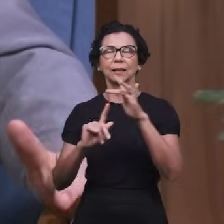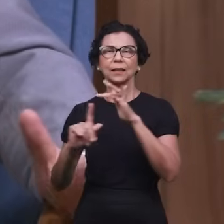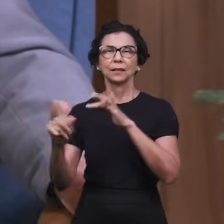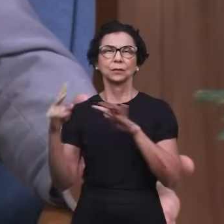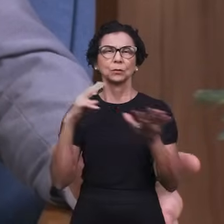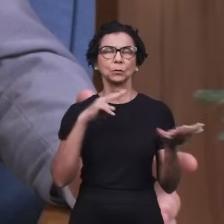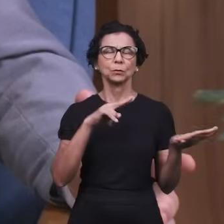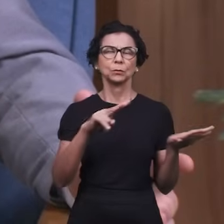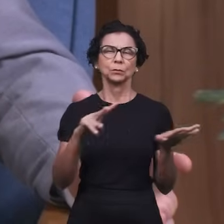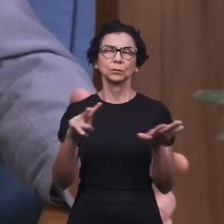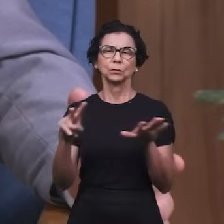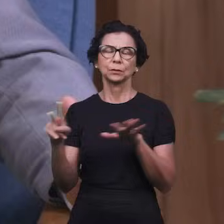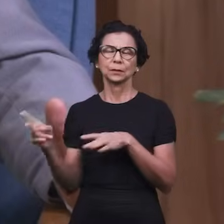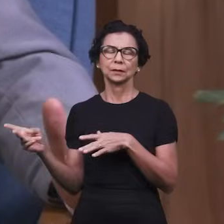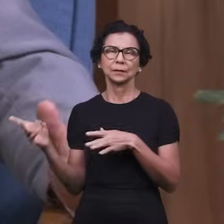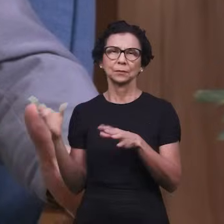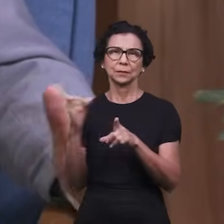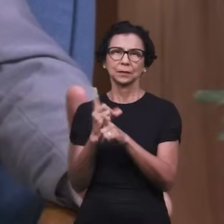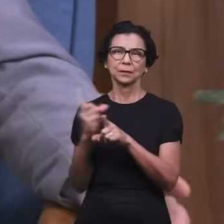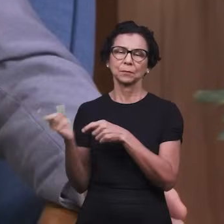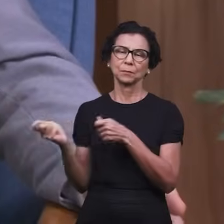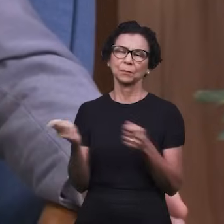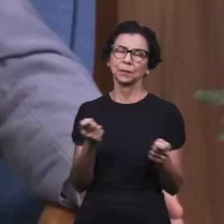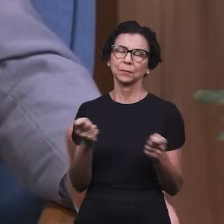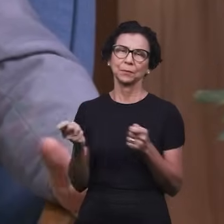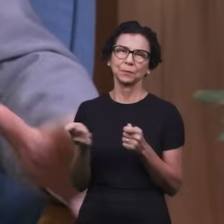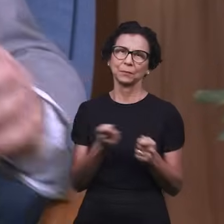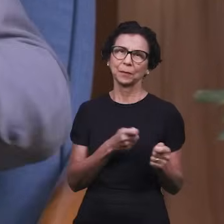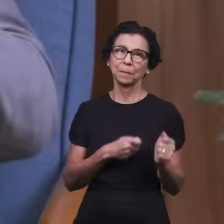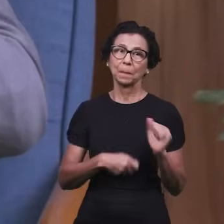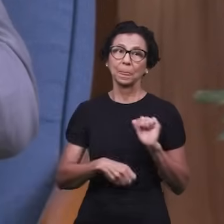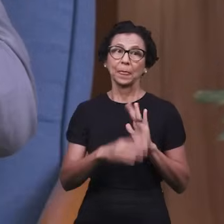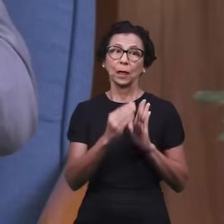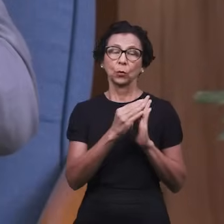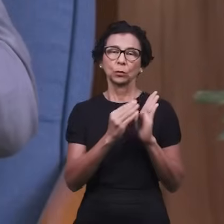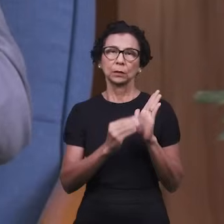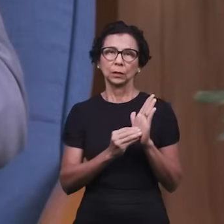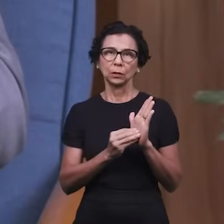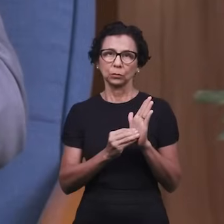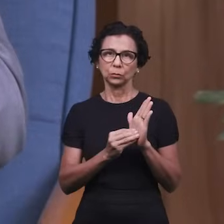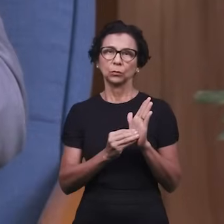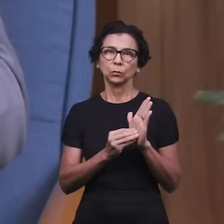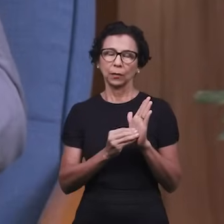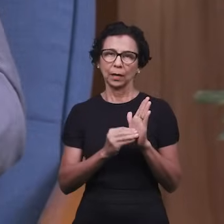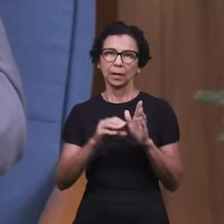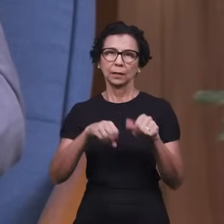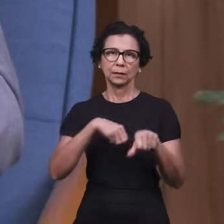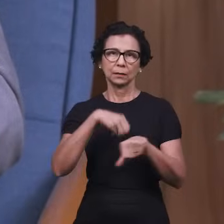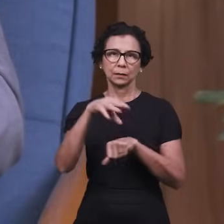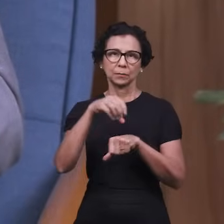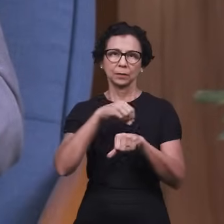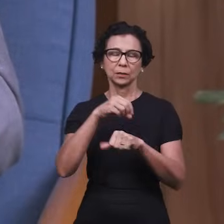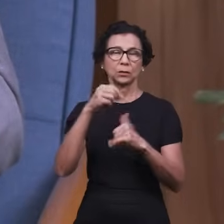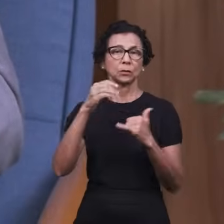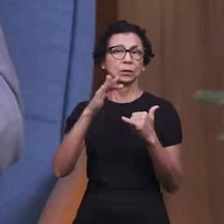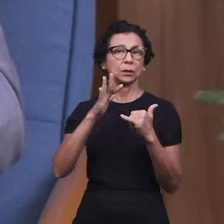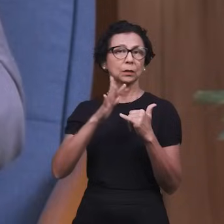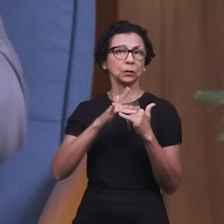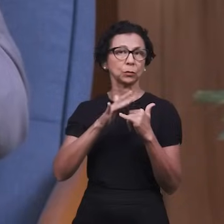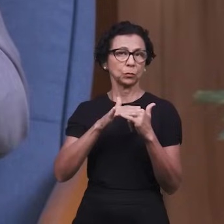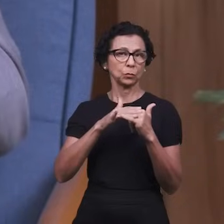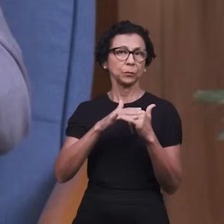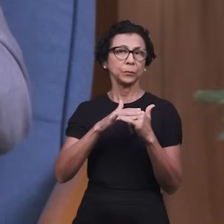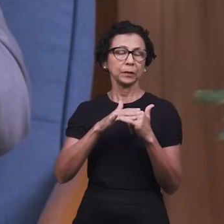Esse encontro semanal que nós temos, esse conteúdo que é transmitido através do canal da Igreja Cristã Maranata no